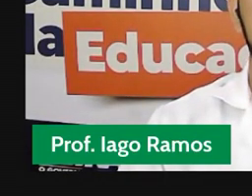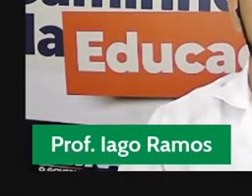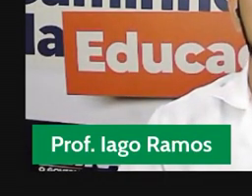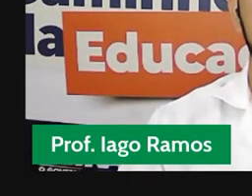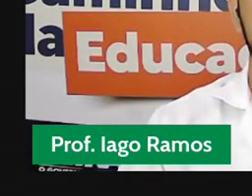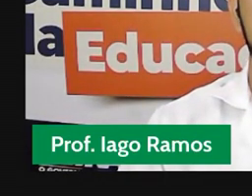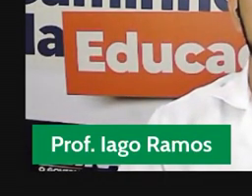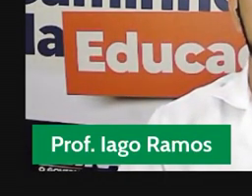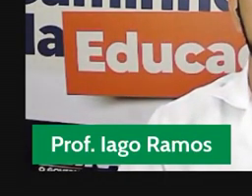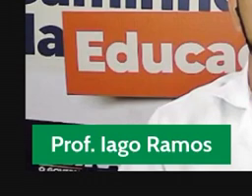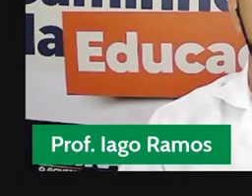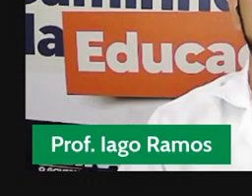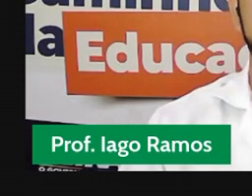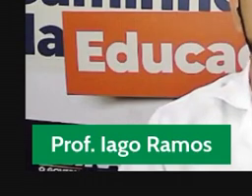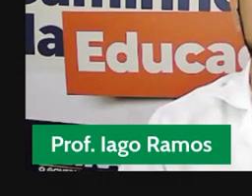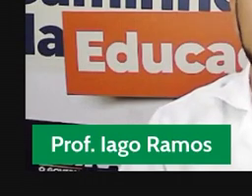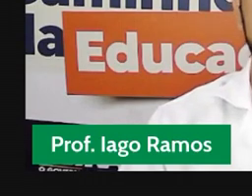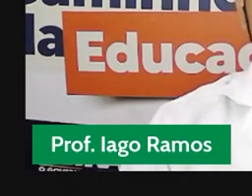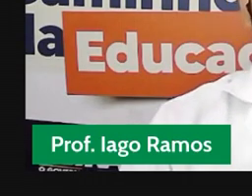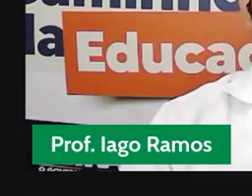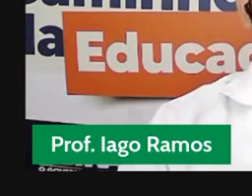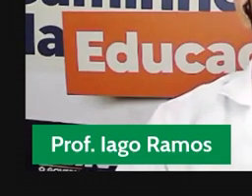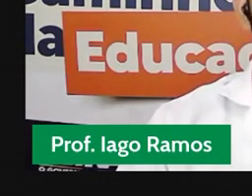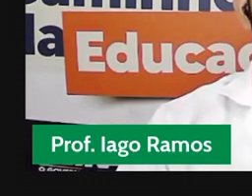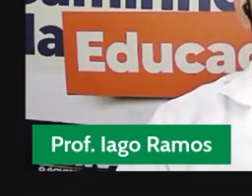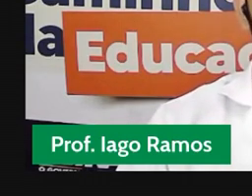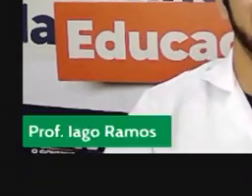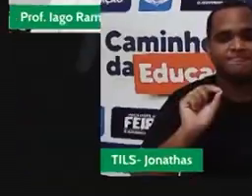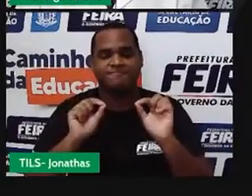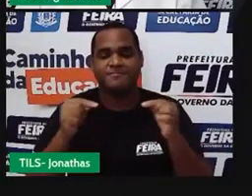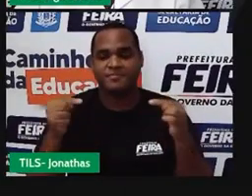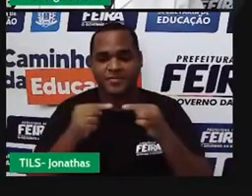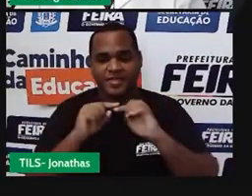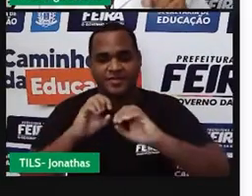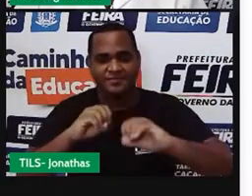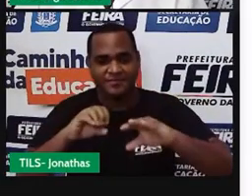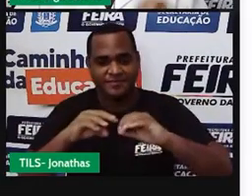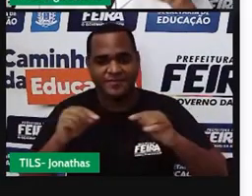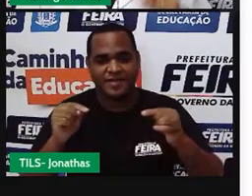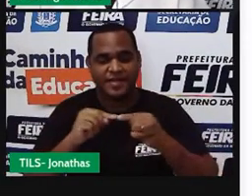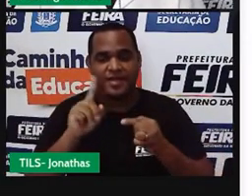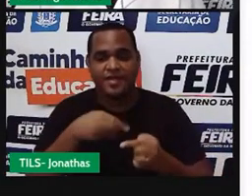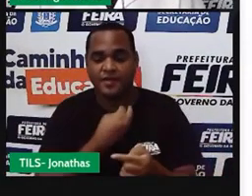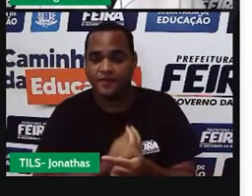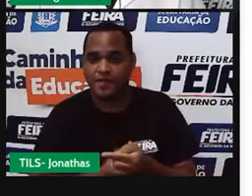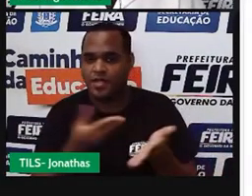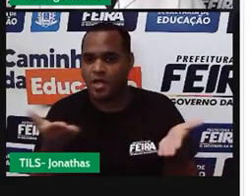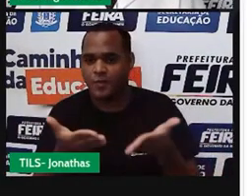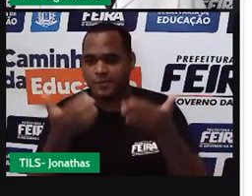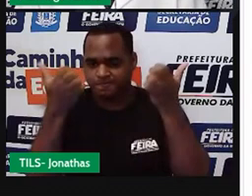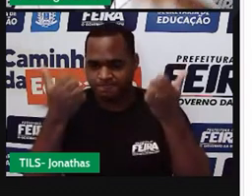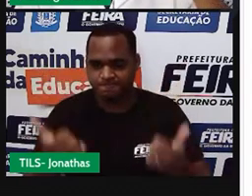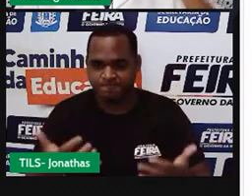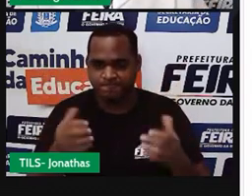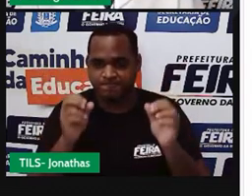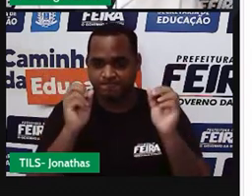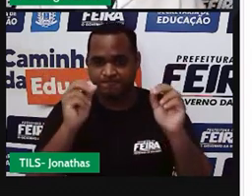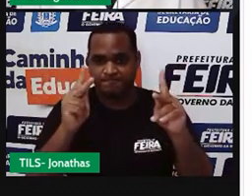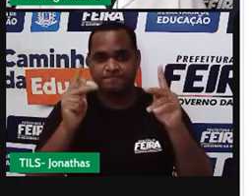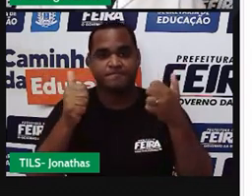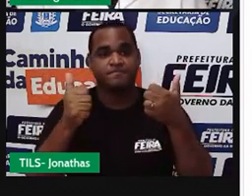entender o que a gente tem para entender nessa aula daqui e agora tá bom